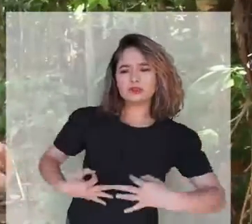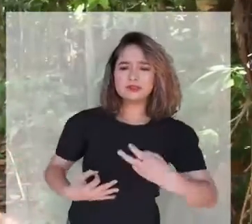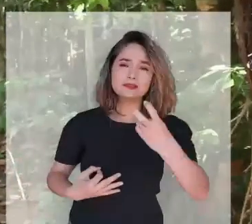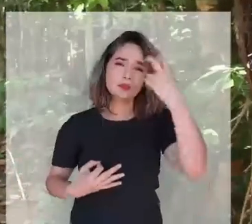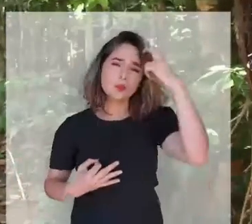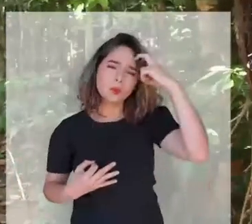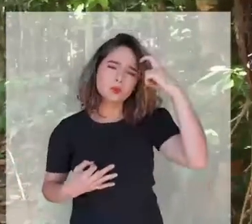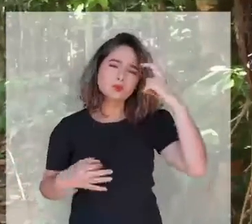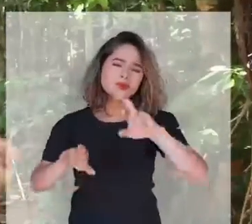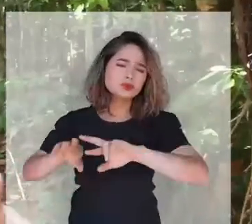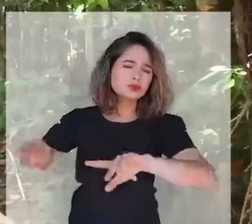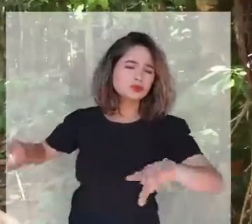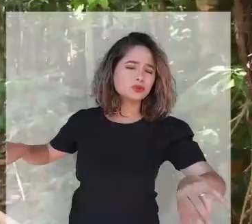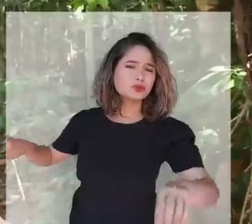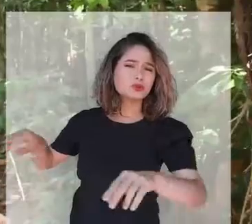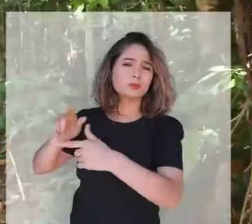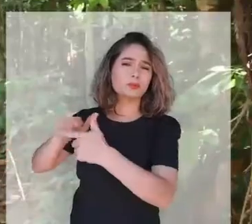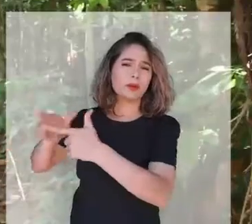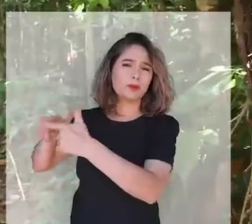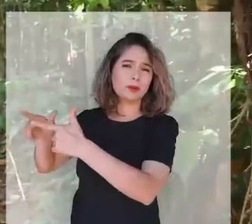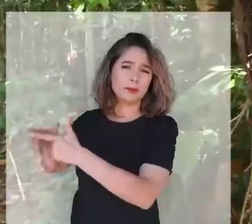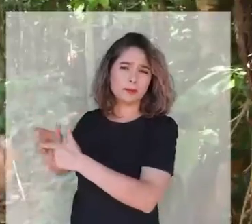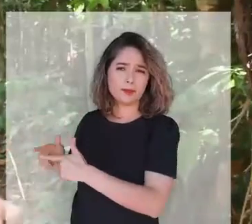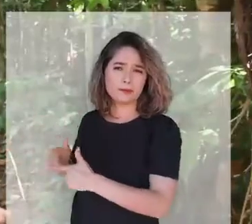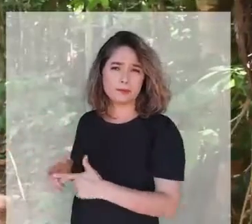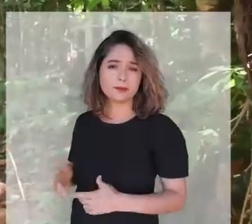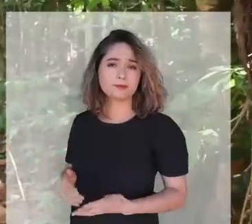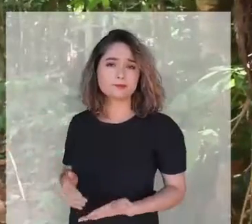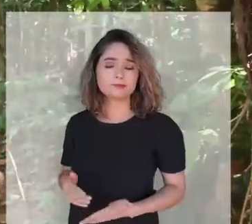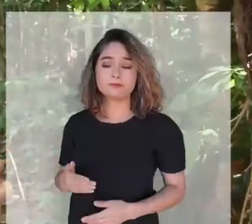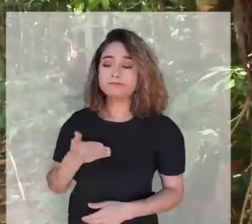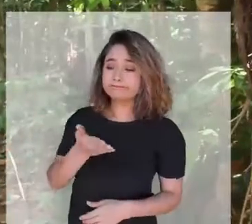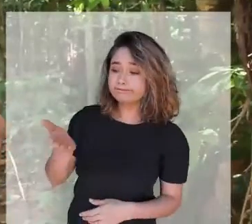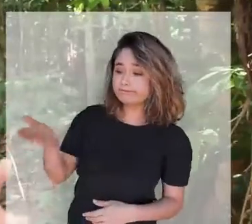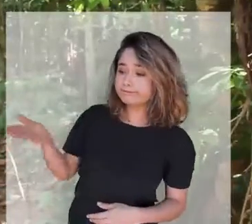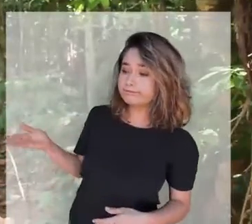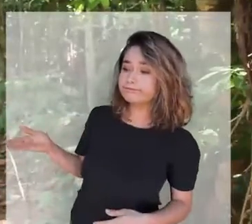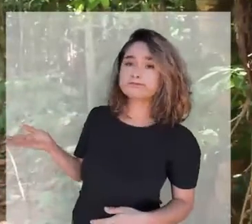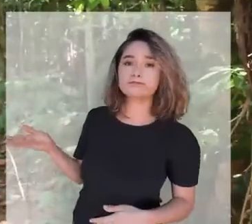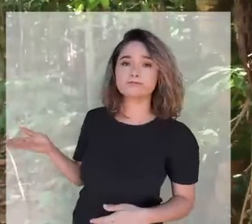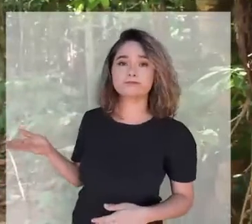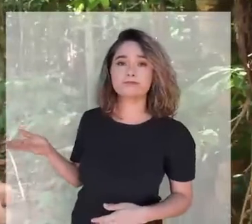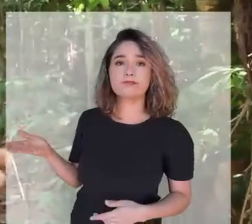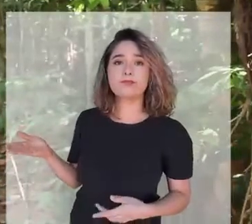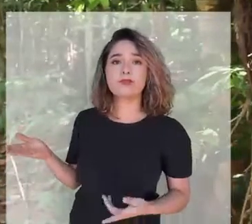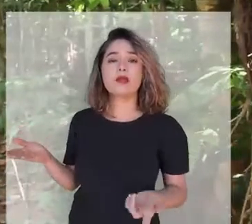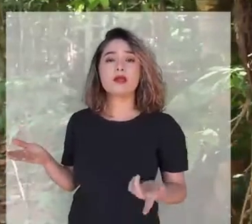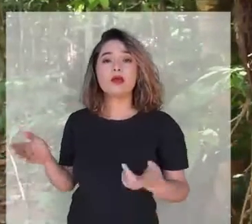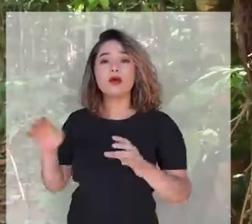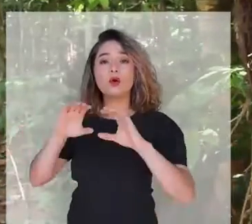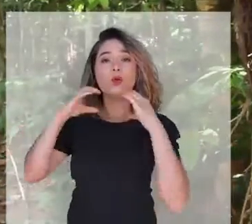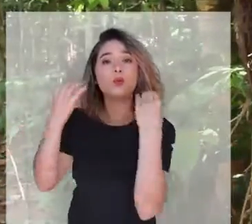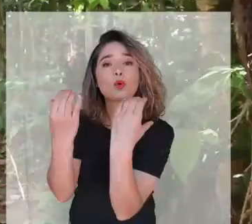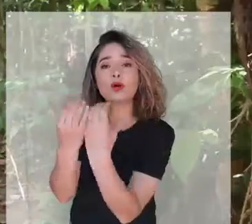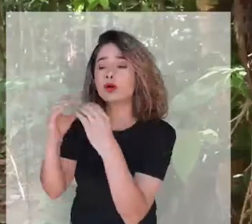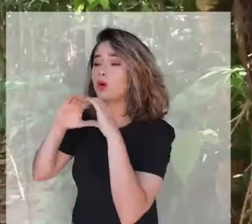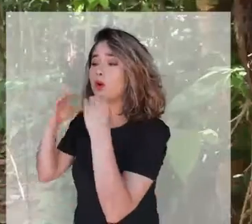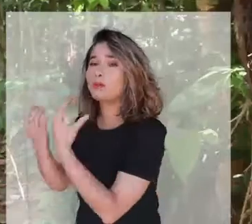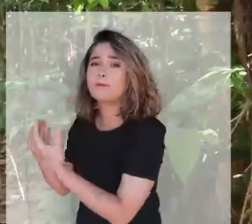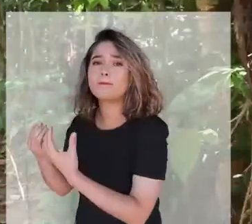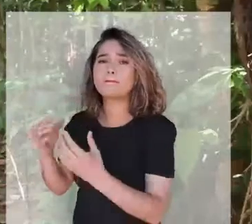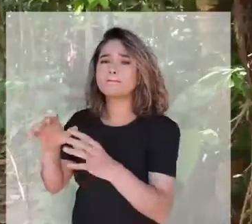a pesquisa, ela leva o ensino para as comunidades e para a sociedade e, por meio deste